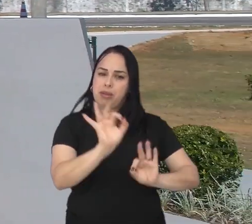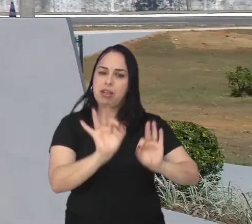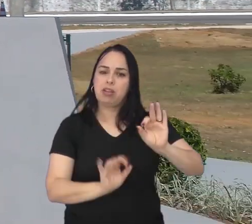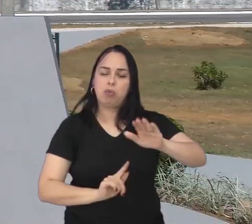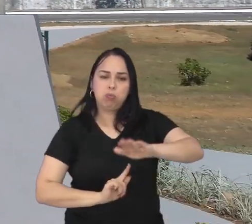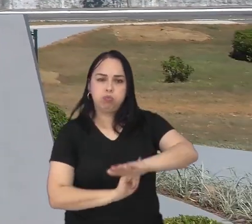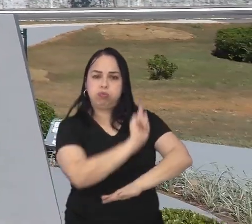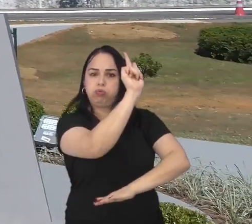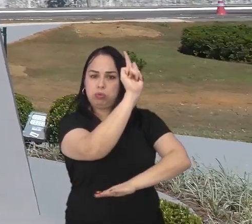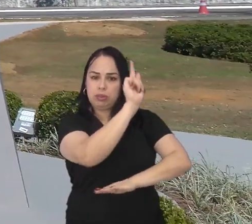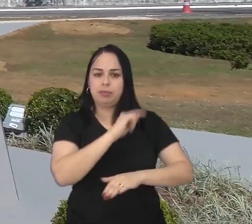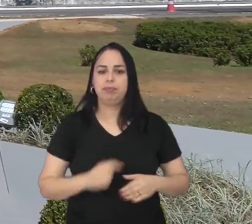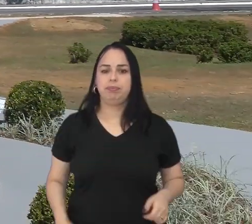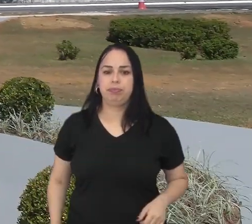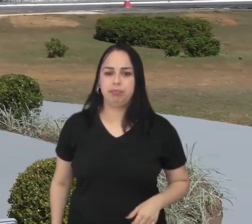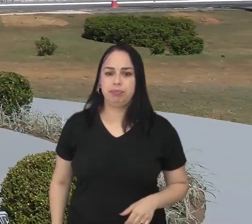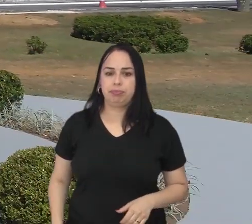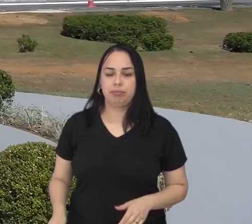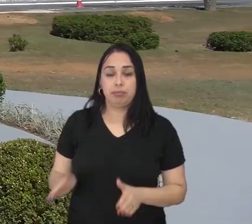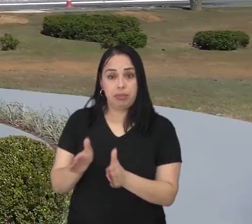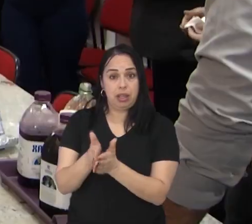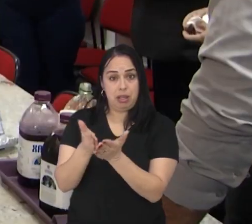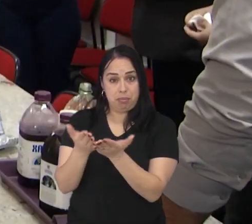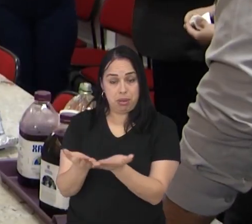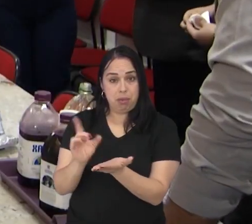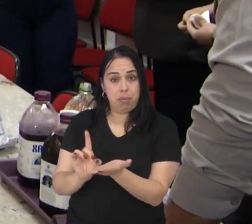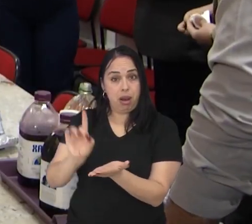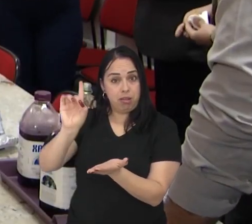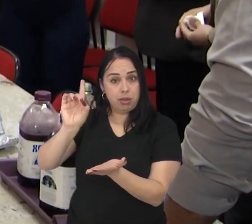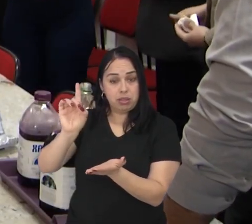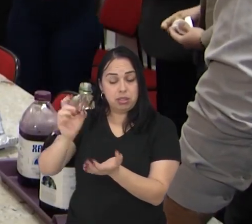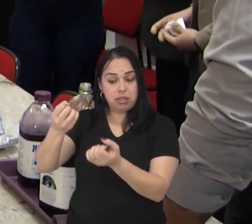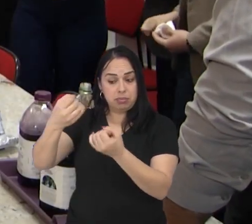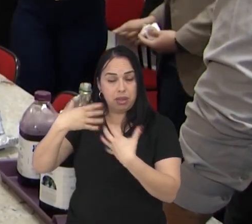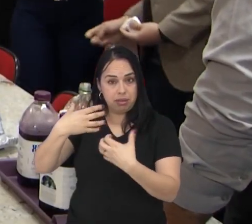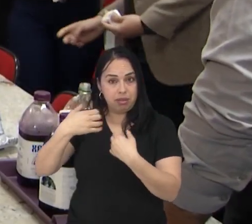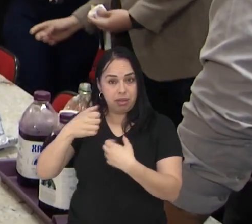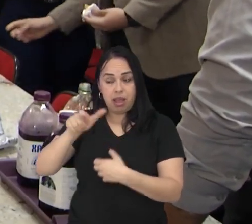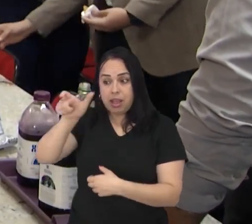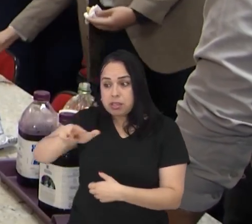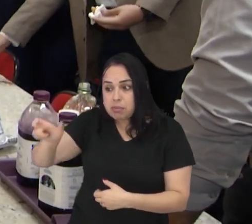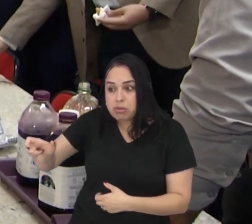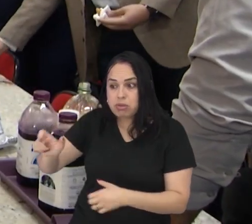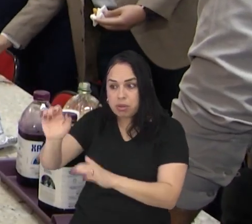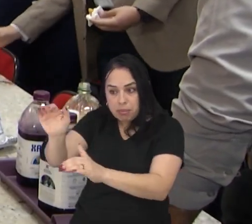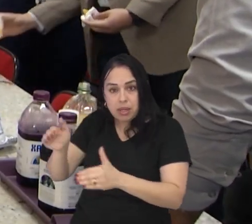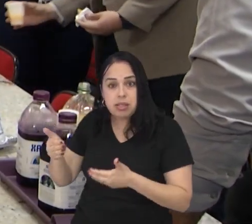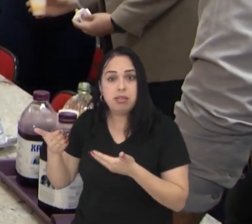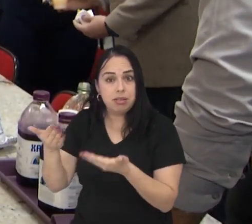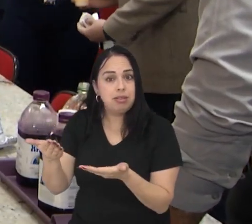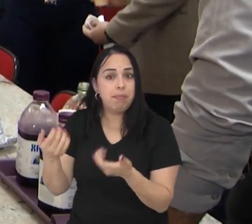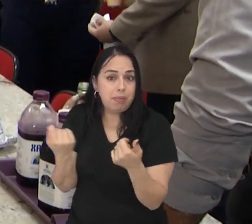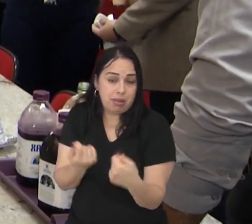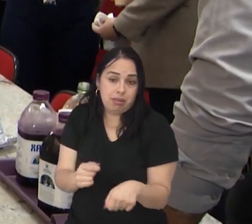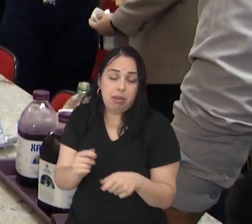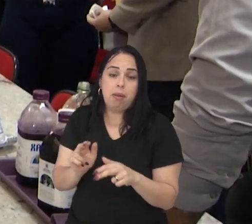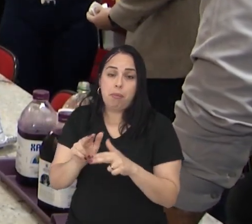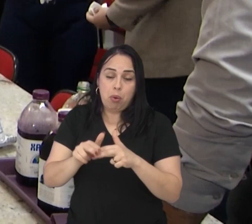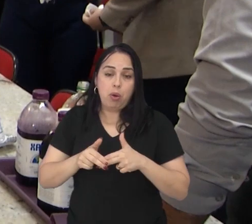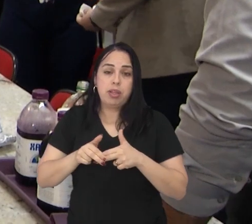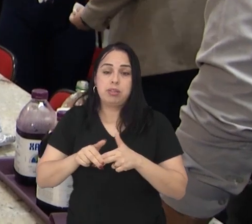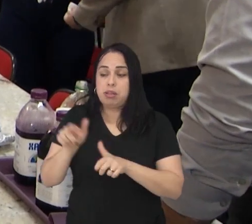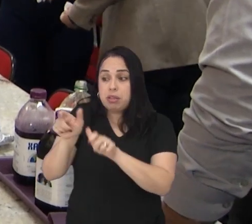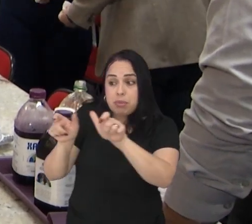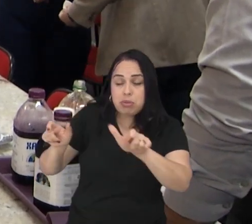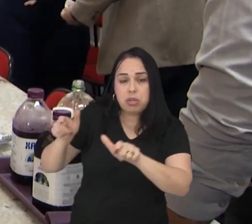no desenvolvimento do foguete VSL. A Bíblia até nos ensina que a gente deve dar honra a quem merece honra.